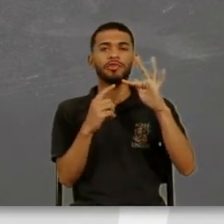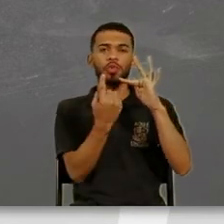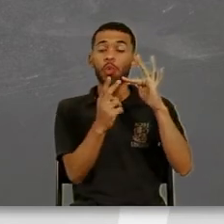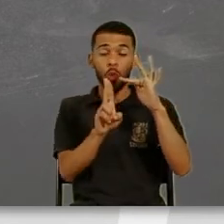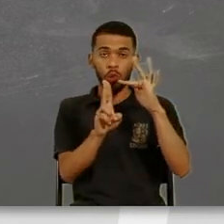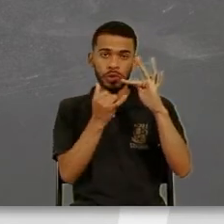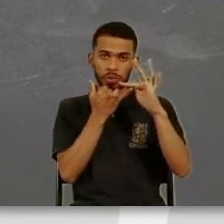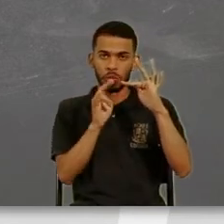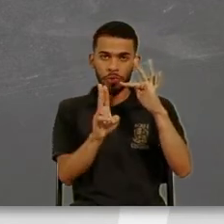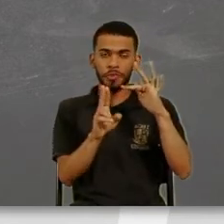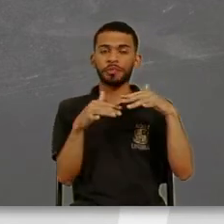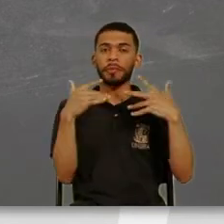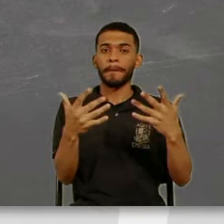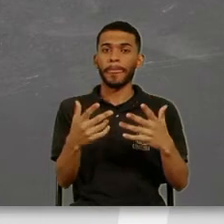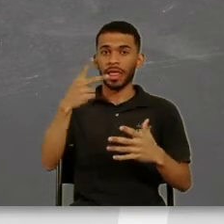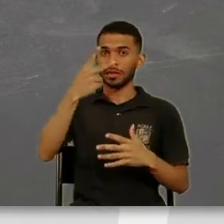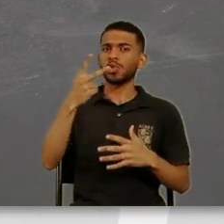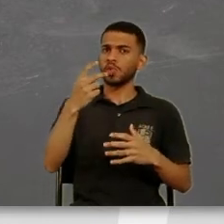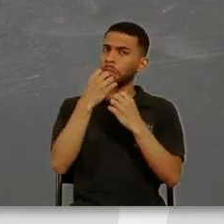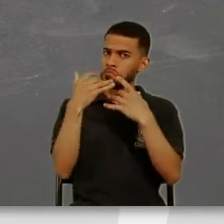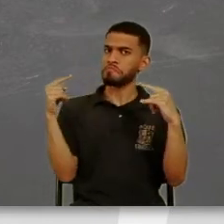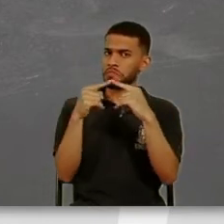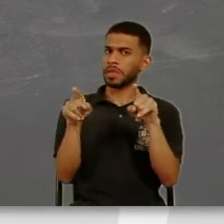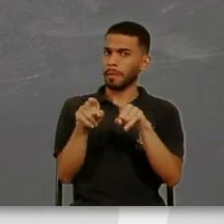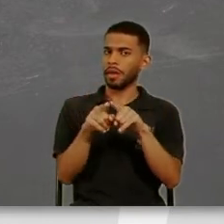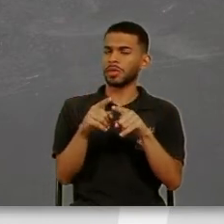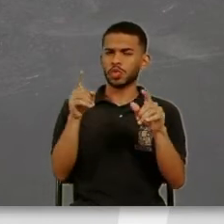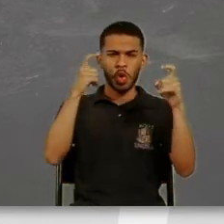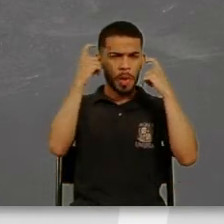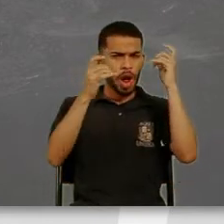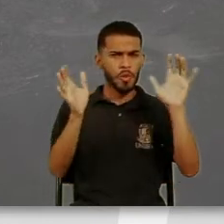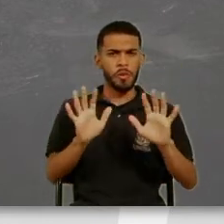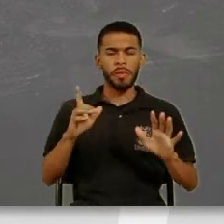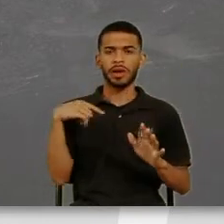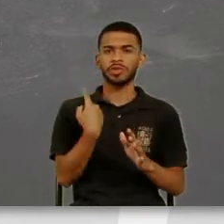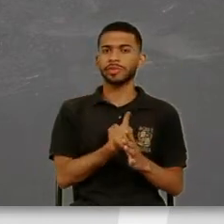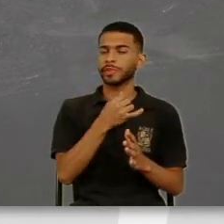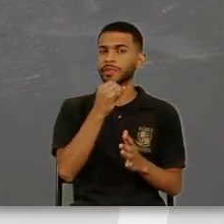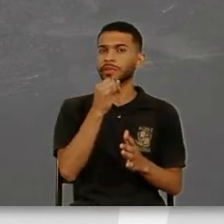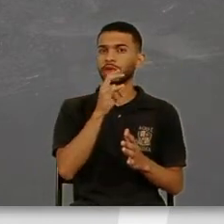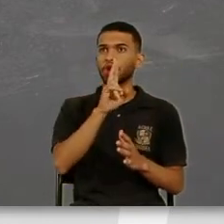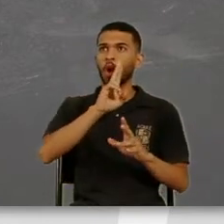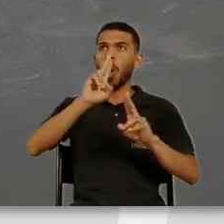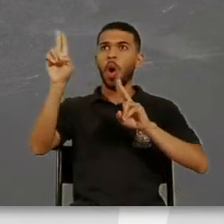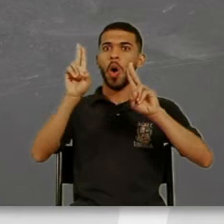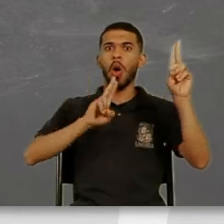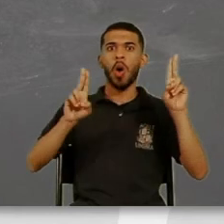Então, a segunda condição é satisfeita. Não se preocupem que a gente não vai estar trabalhando com essas